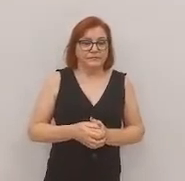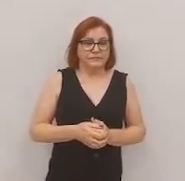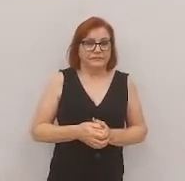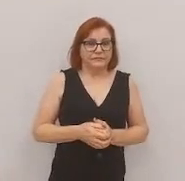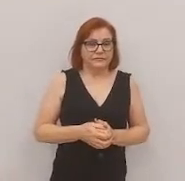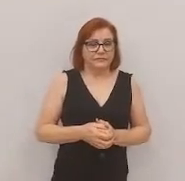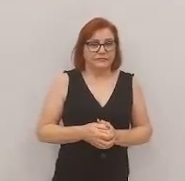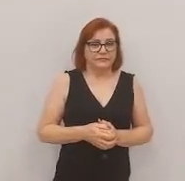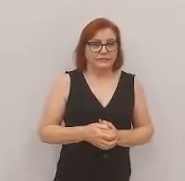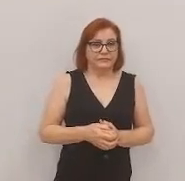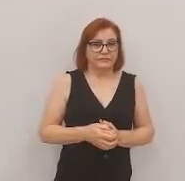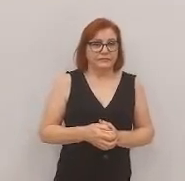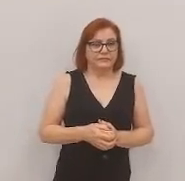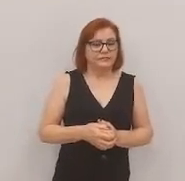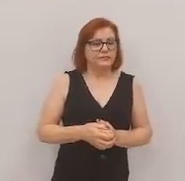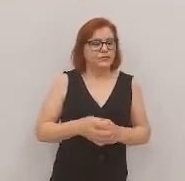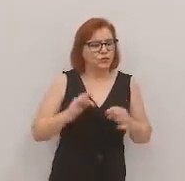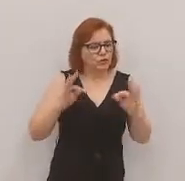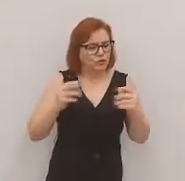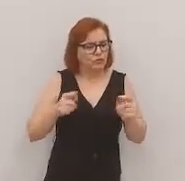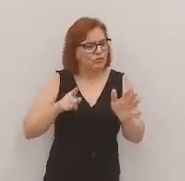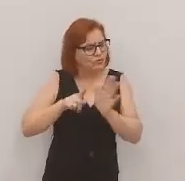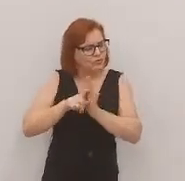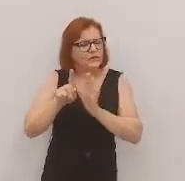Agora, todas essas questões, né,